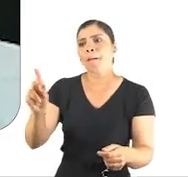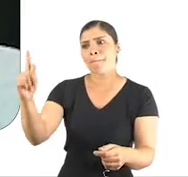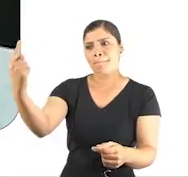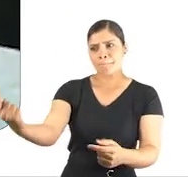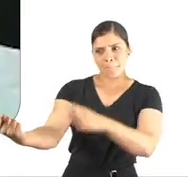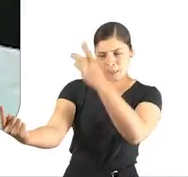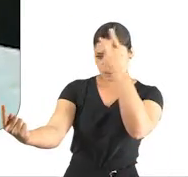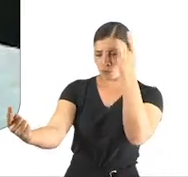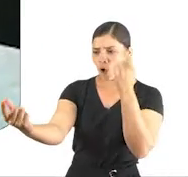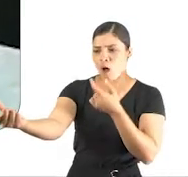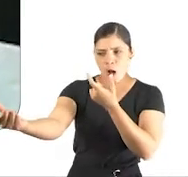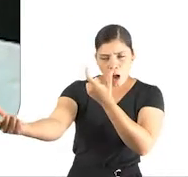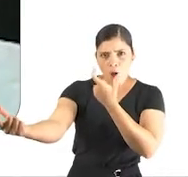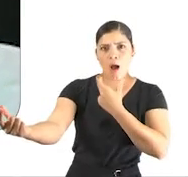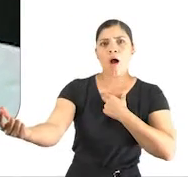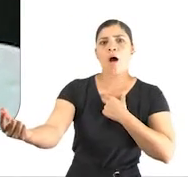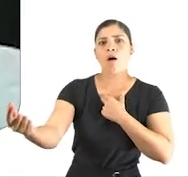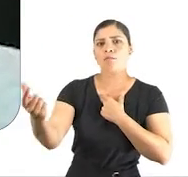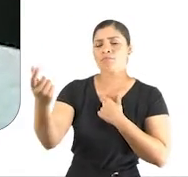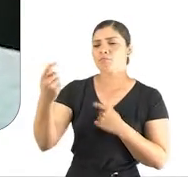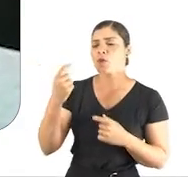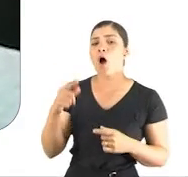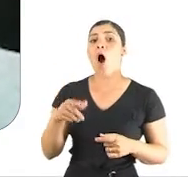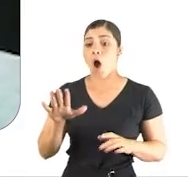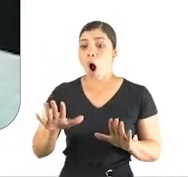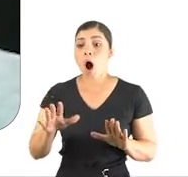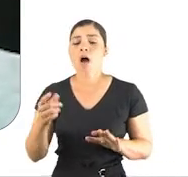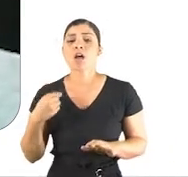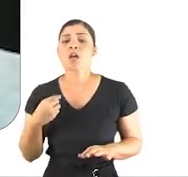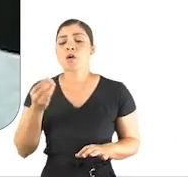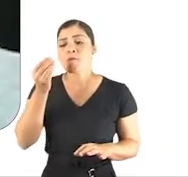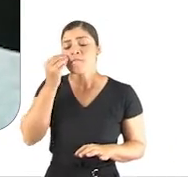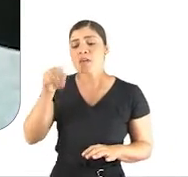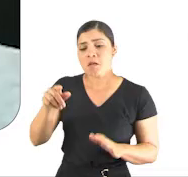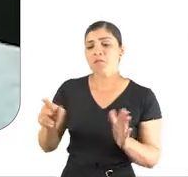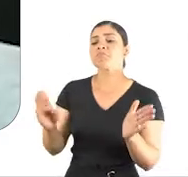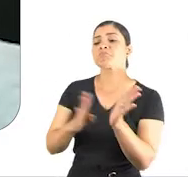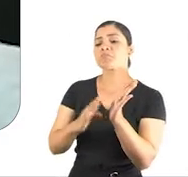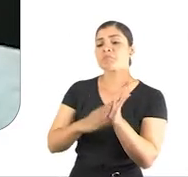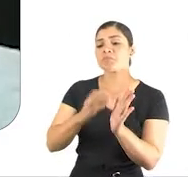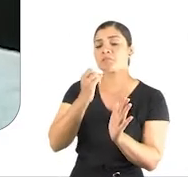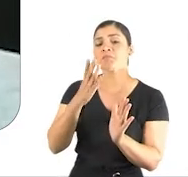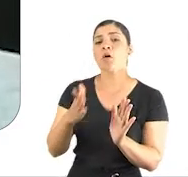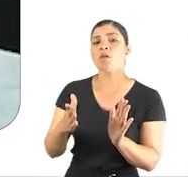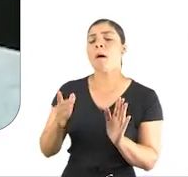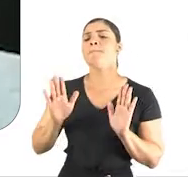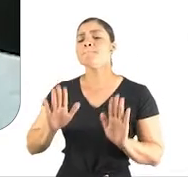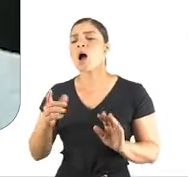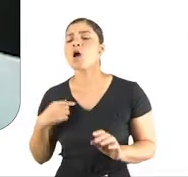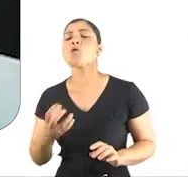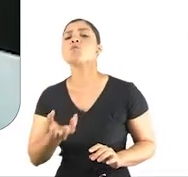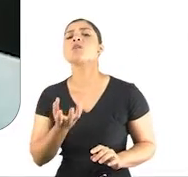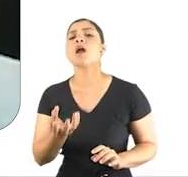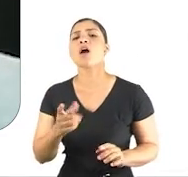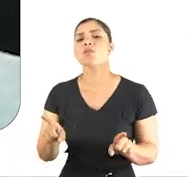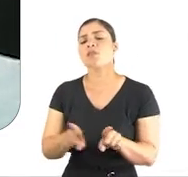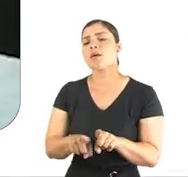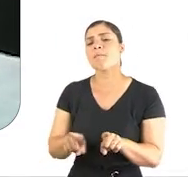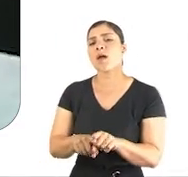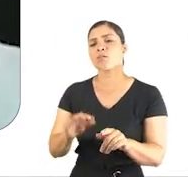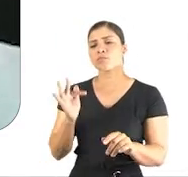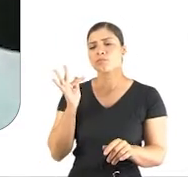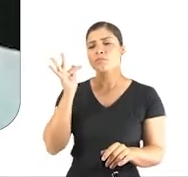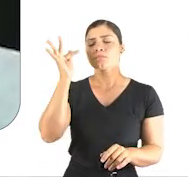além desse piloto, nós queremos outras melhorias porque nós queremos deixar um legado dentro da Klabin. Isso me impactou